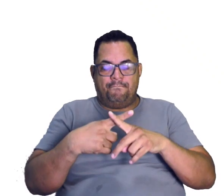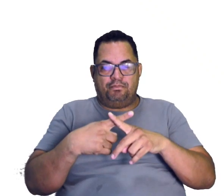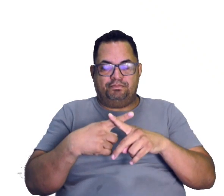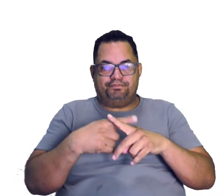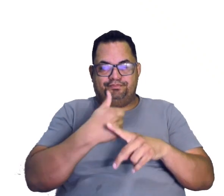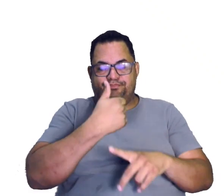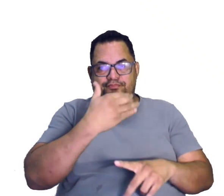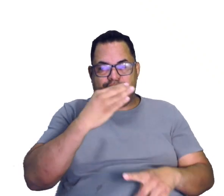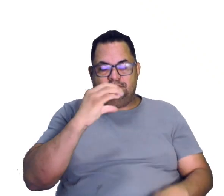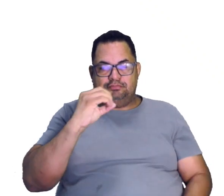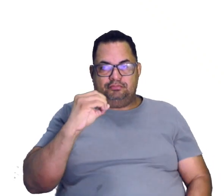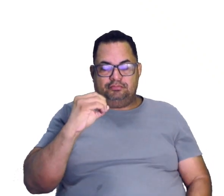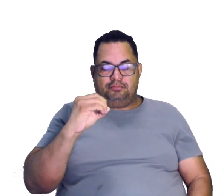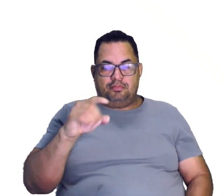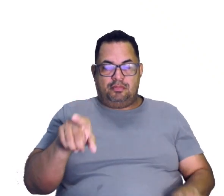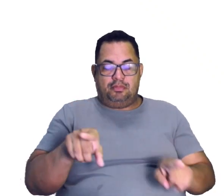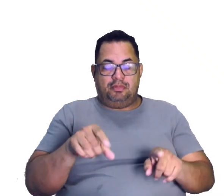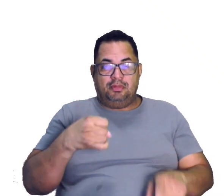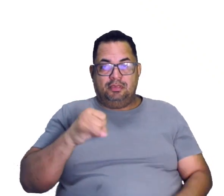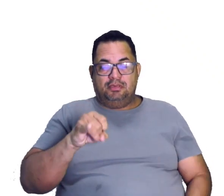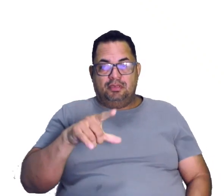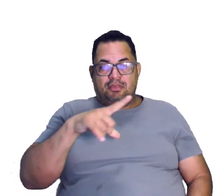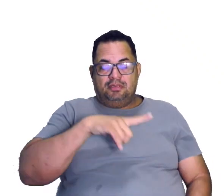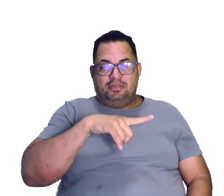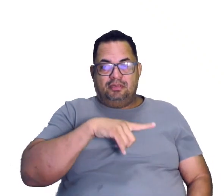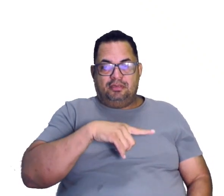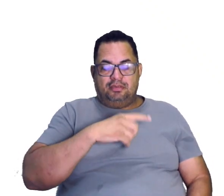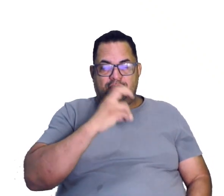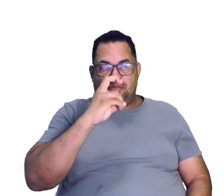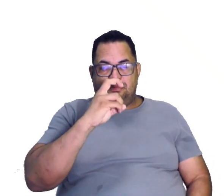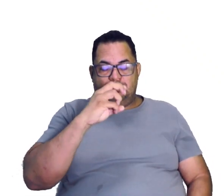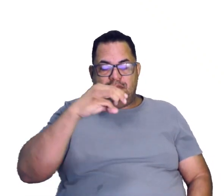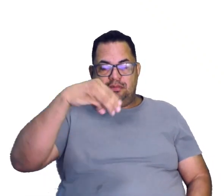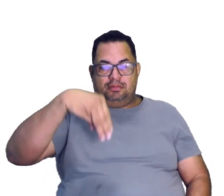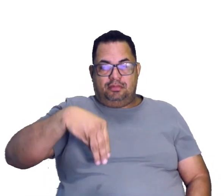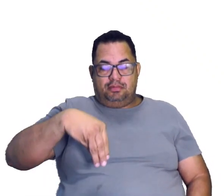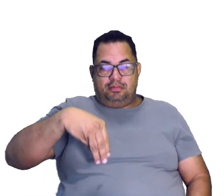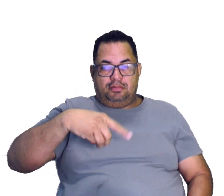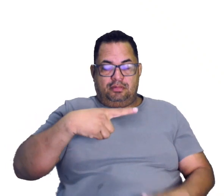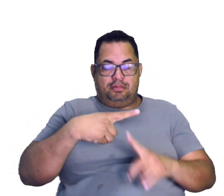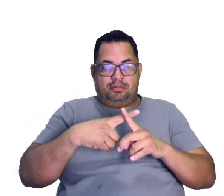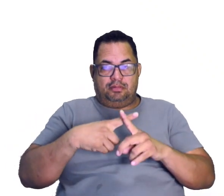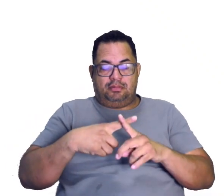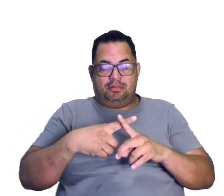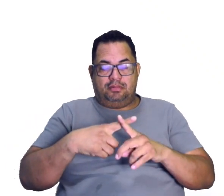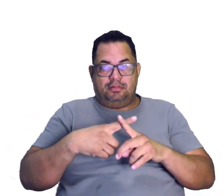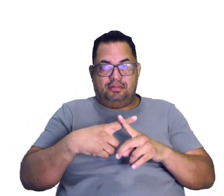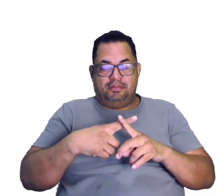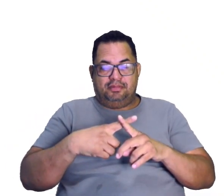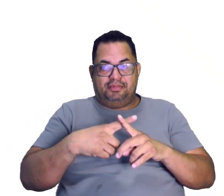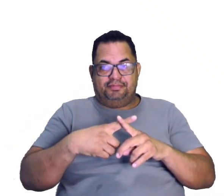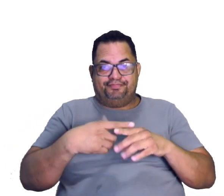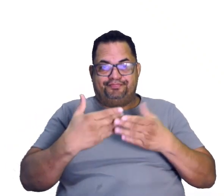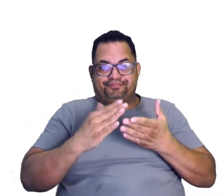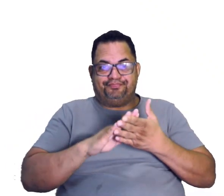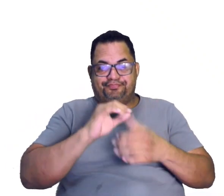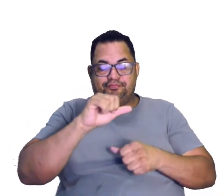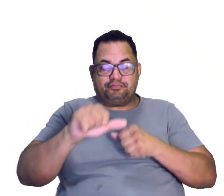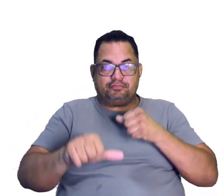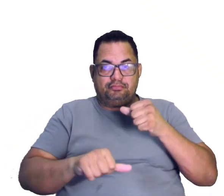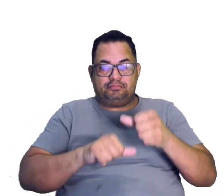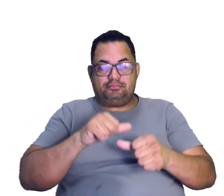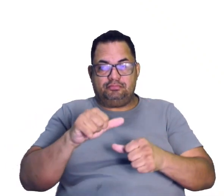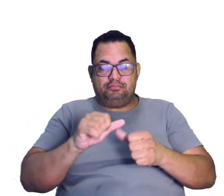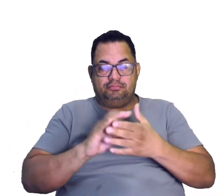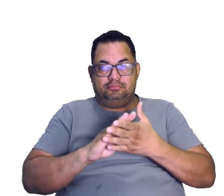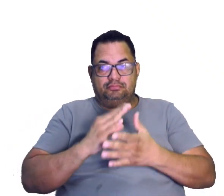por 10. Então, se eu tenho 5 metros, 3 metros e 2 metros, para transformar